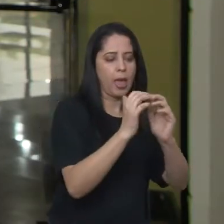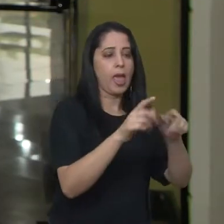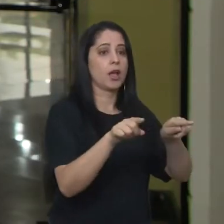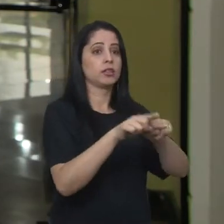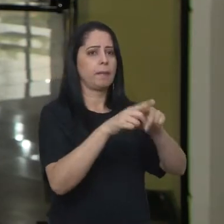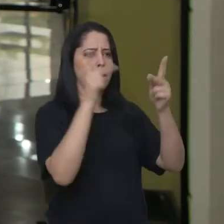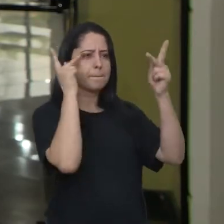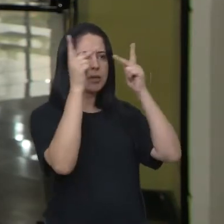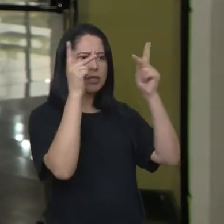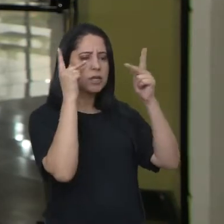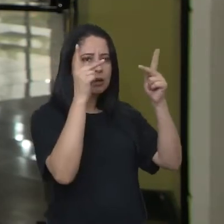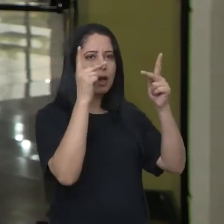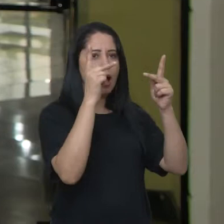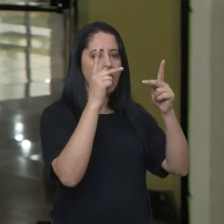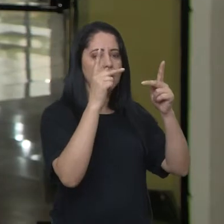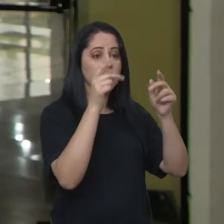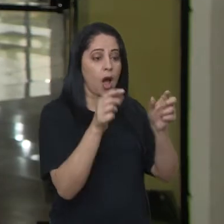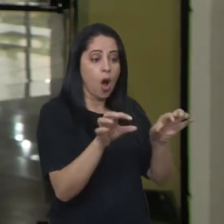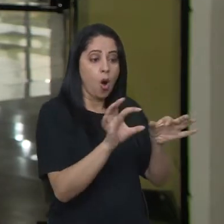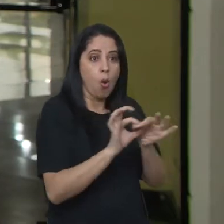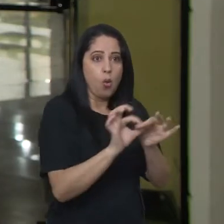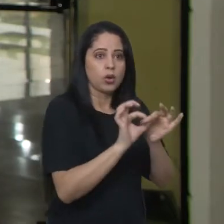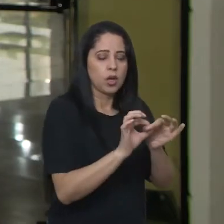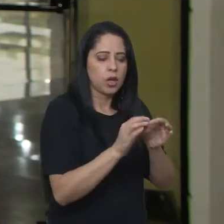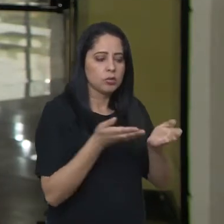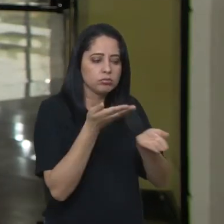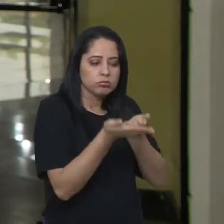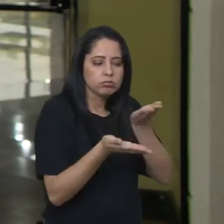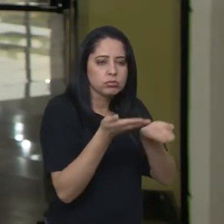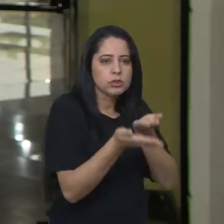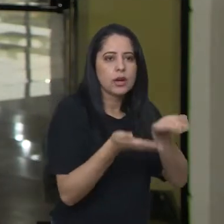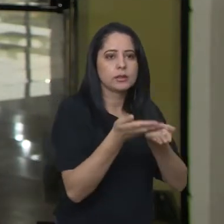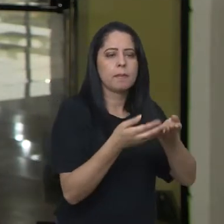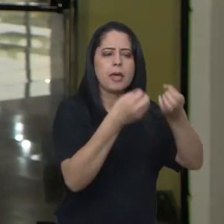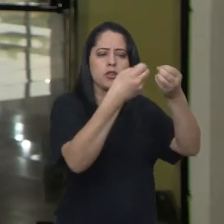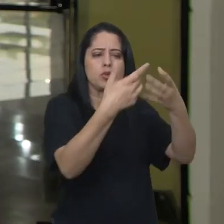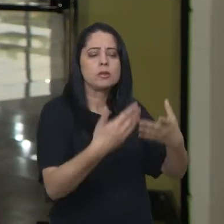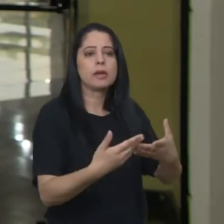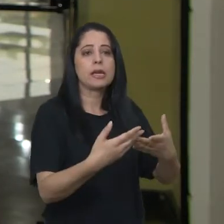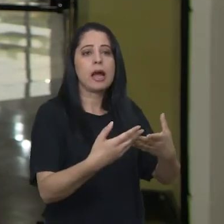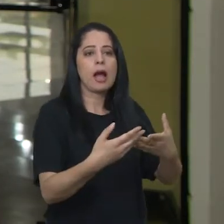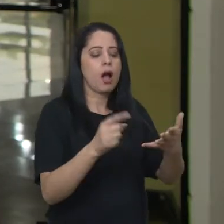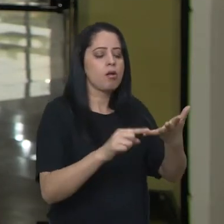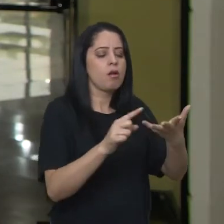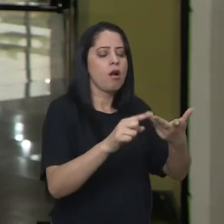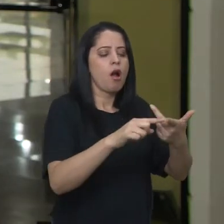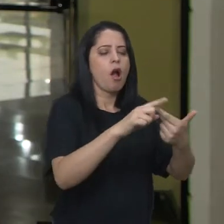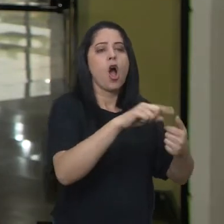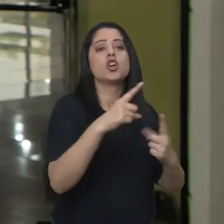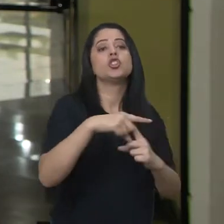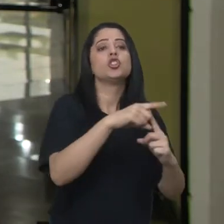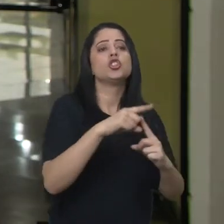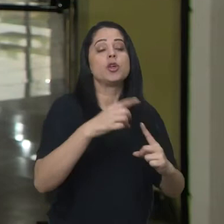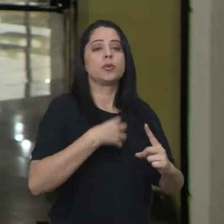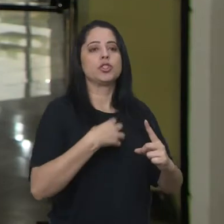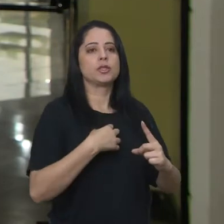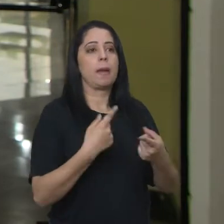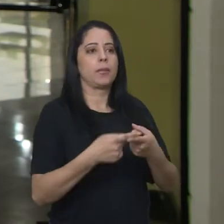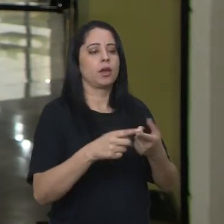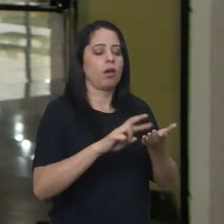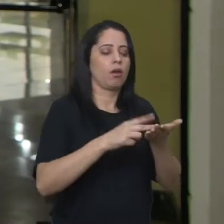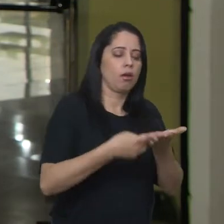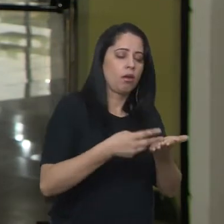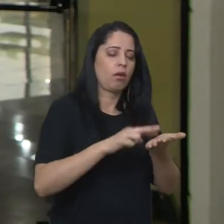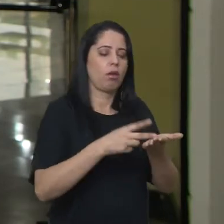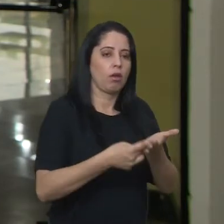psiquiatra, para tratar, explicar os sintomas, né? Os sintomas vai desde insônia até irritabilidade,